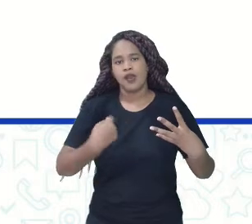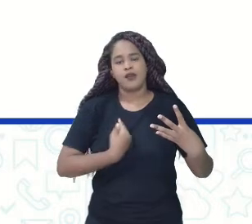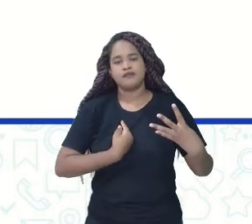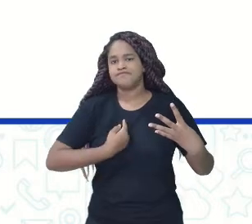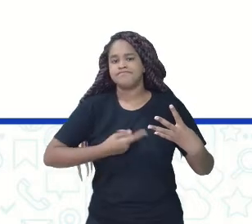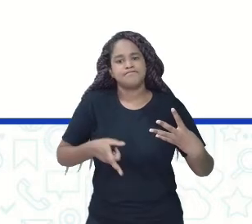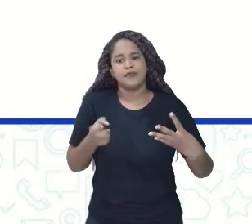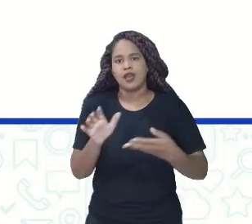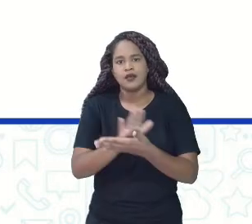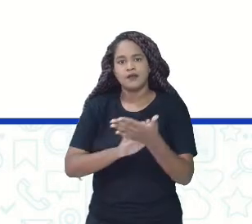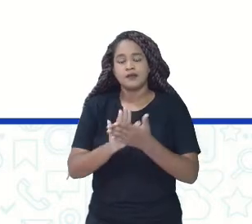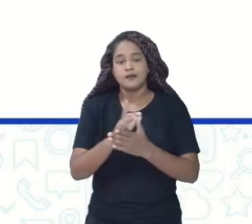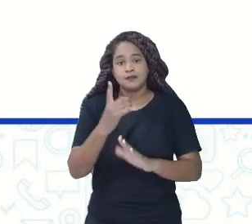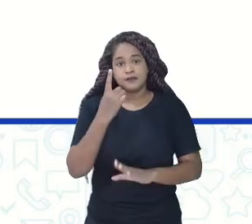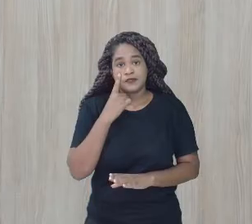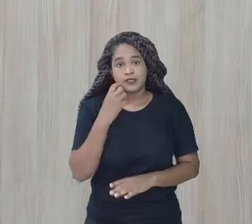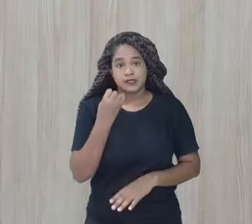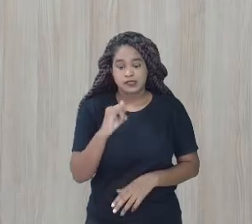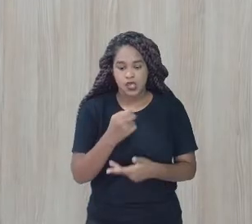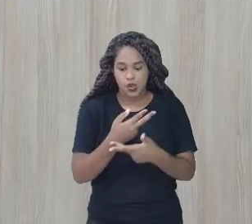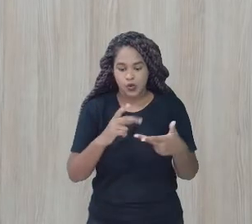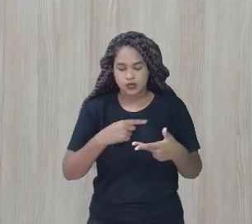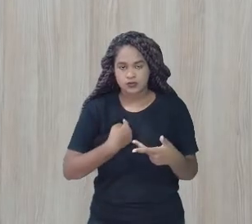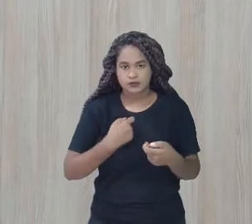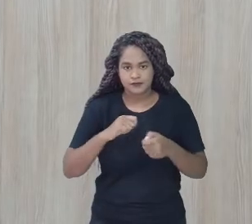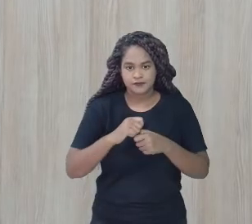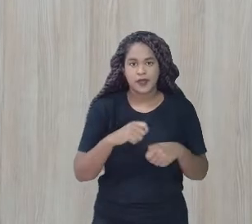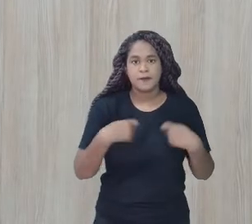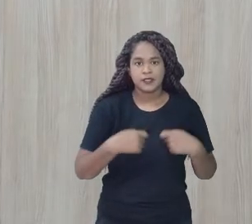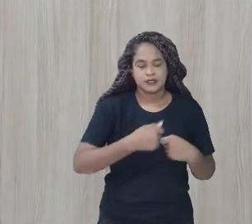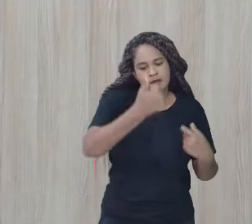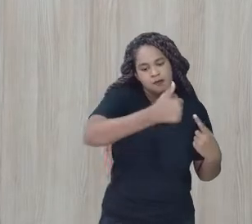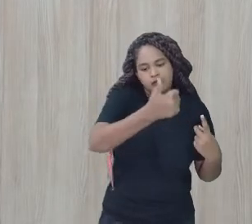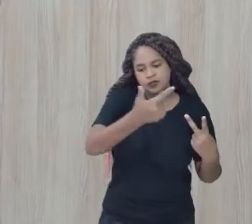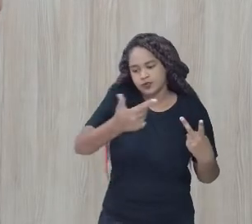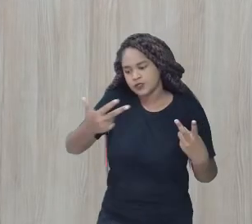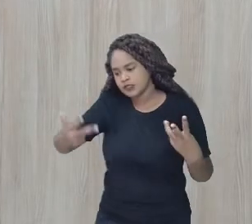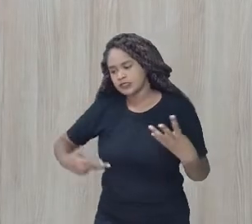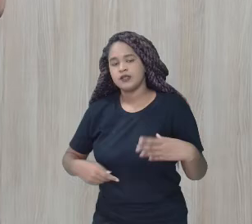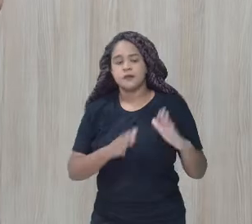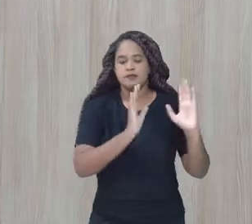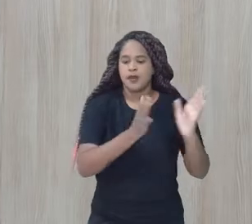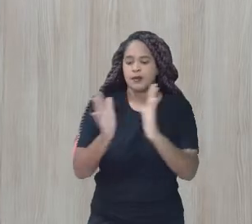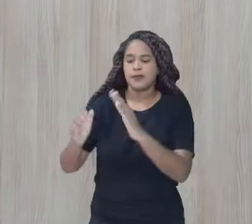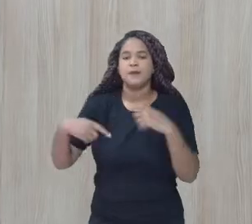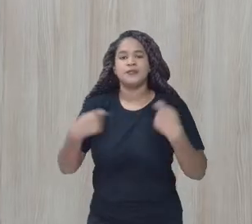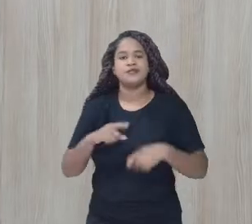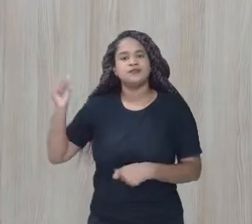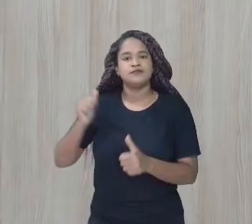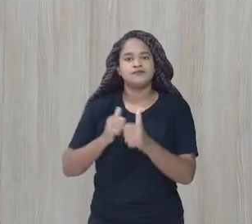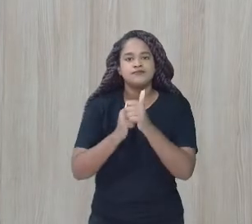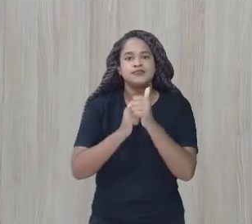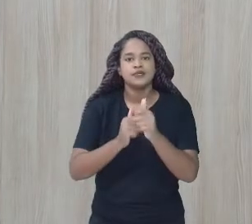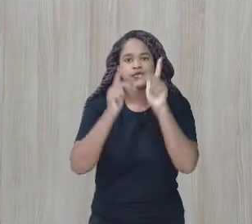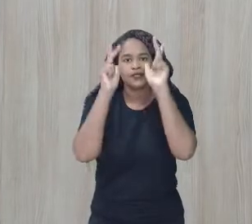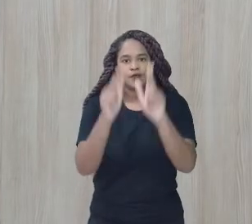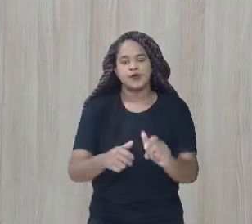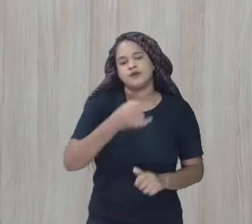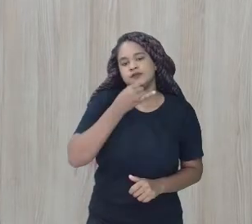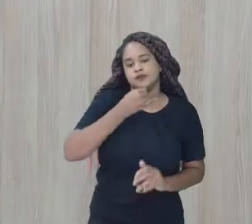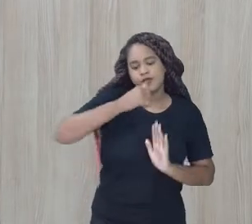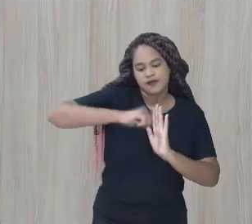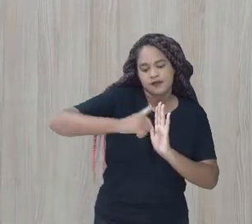em relação a ter uma ordem para ser realizada, precisa ser nesse sentido, de verificar se existem